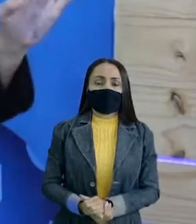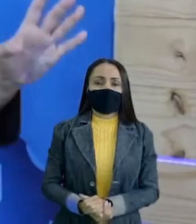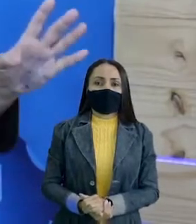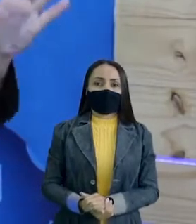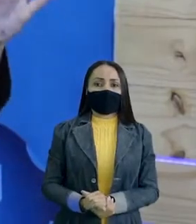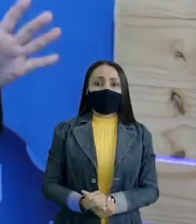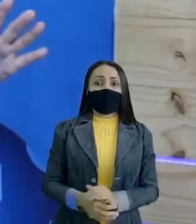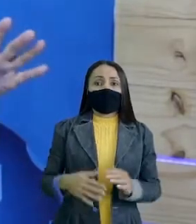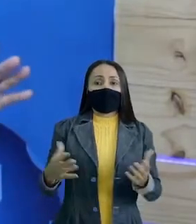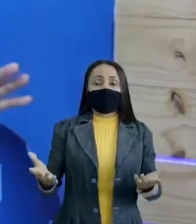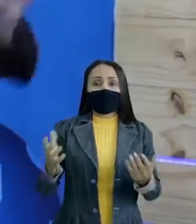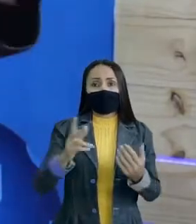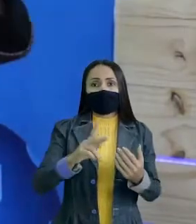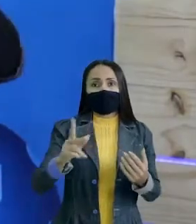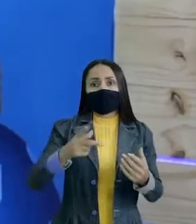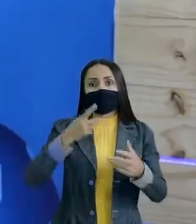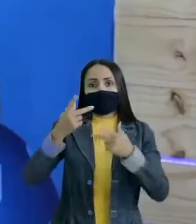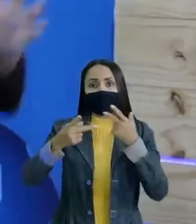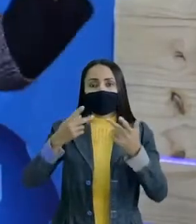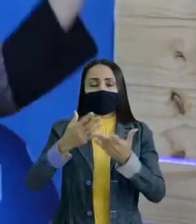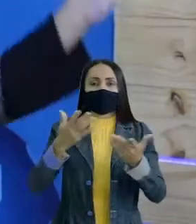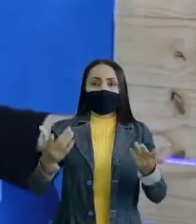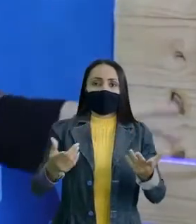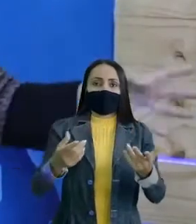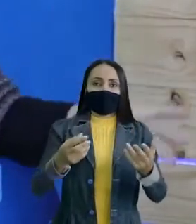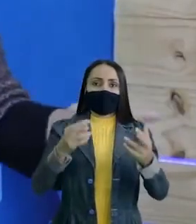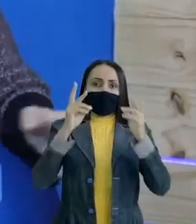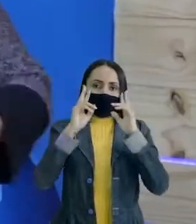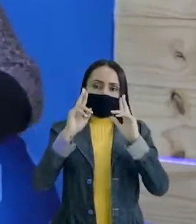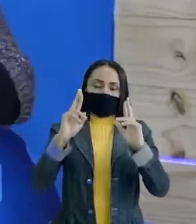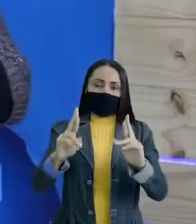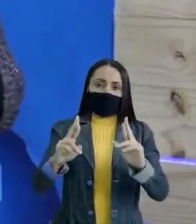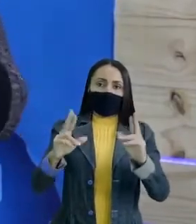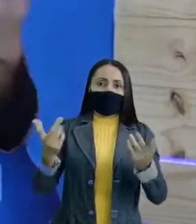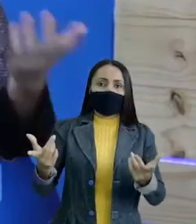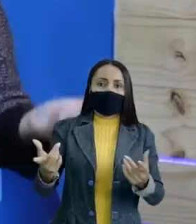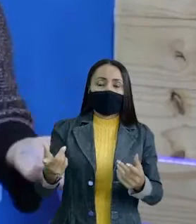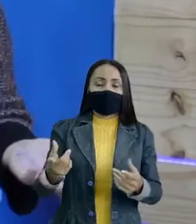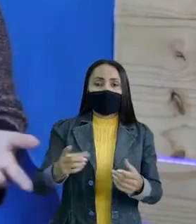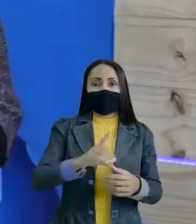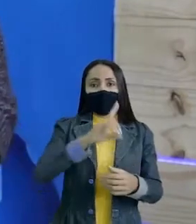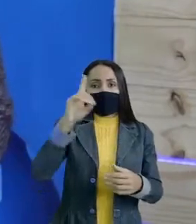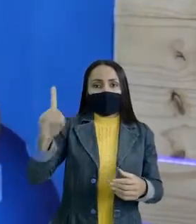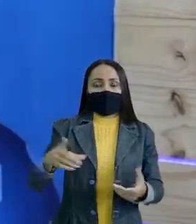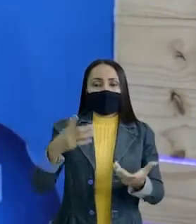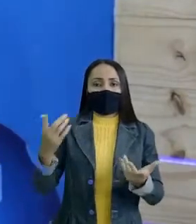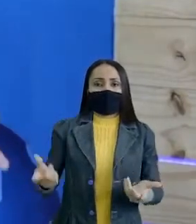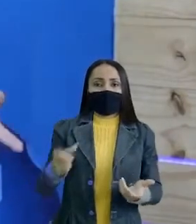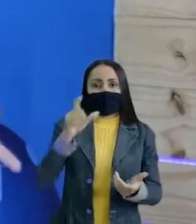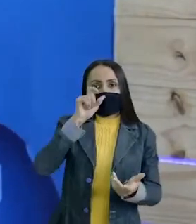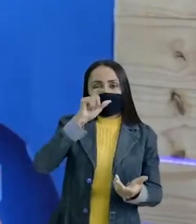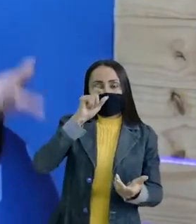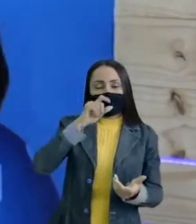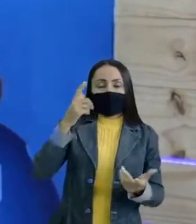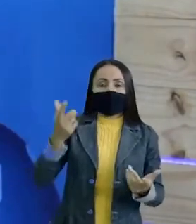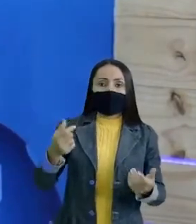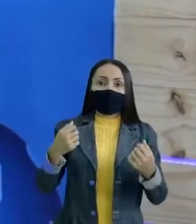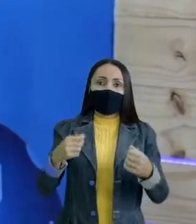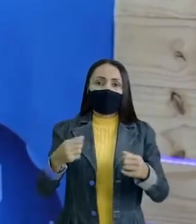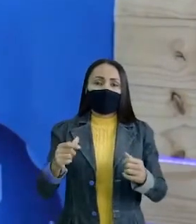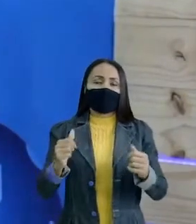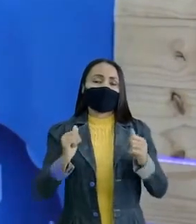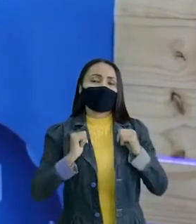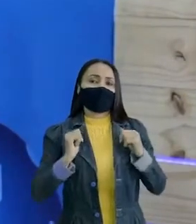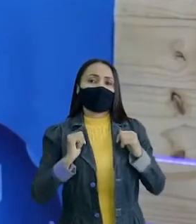como professora dizendo aqui. Respeito o Halloween, nas aulas inglesas também temos que curtir.